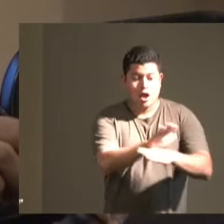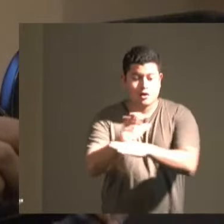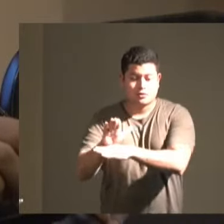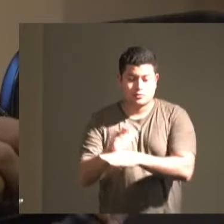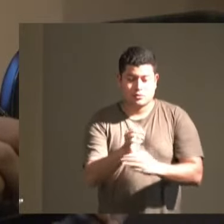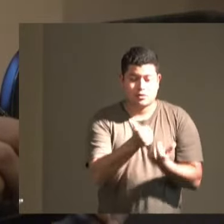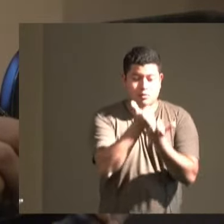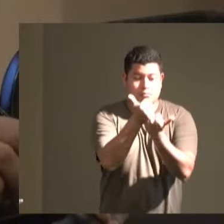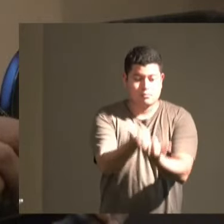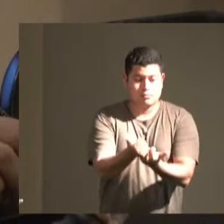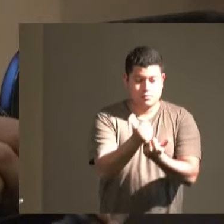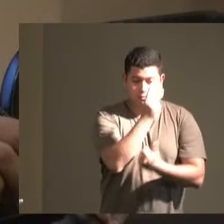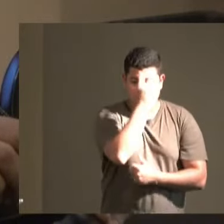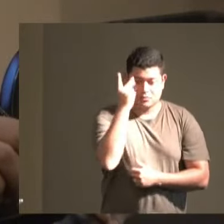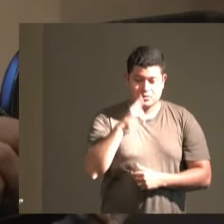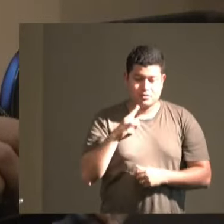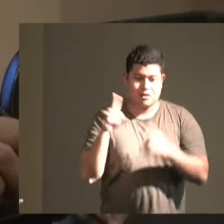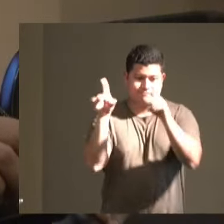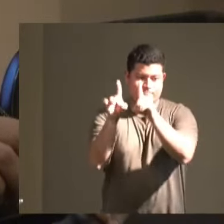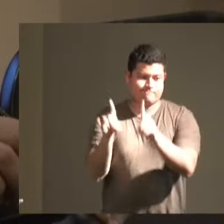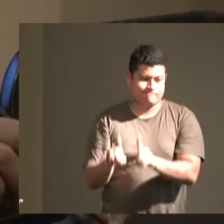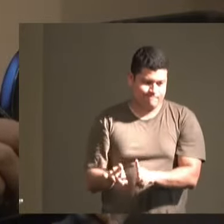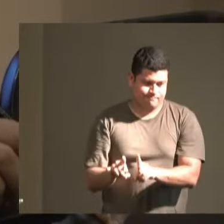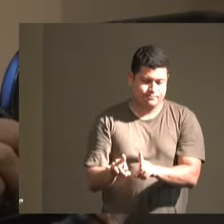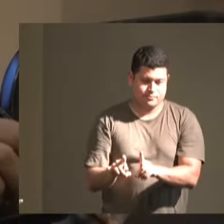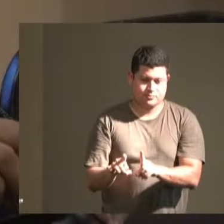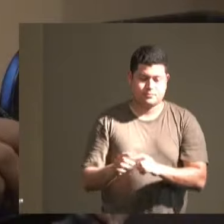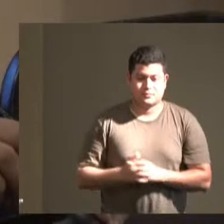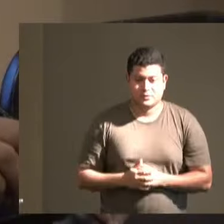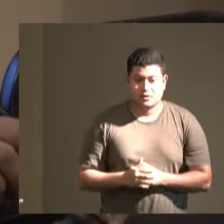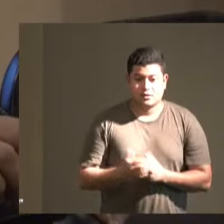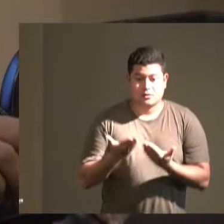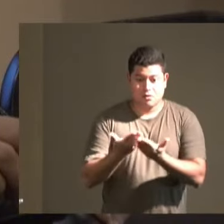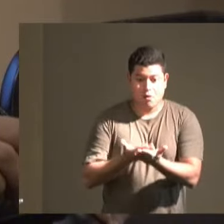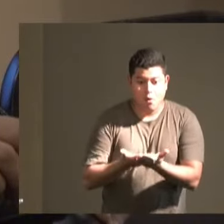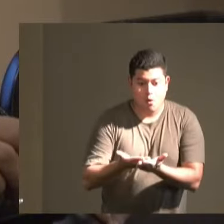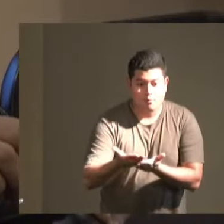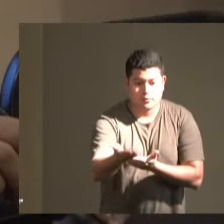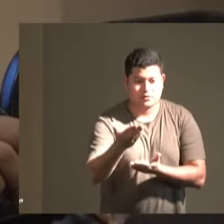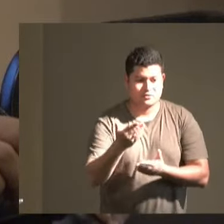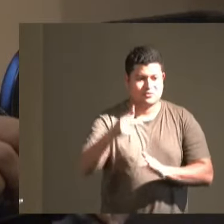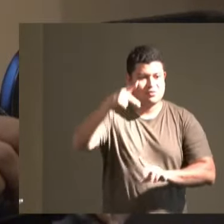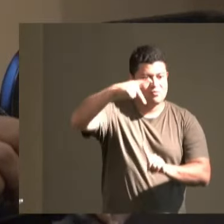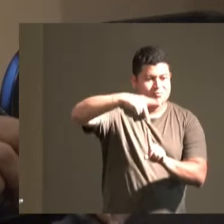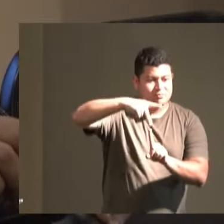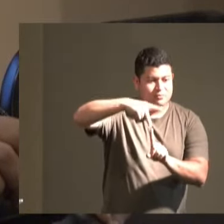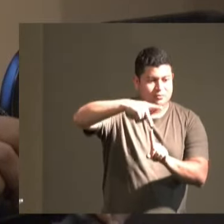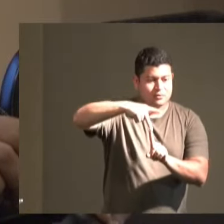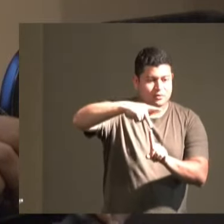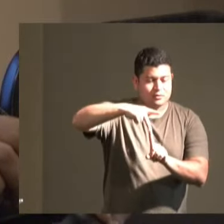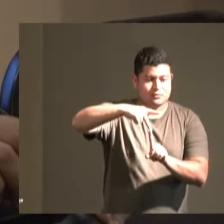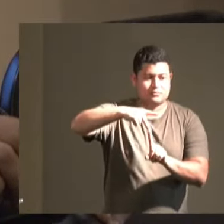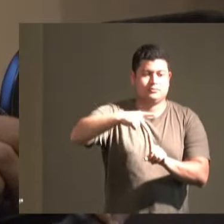É nessa esteira que vem o Viver Sem Limite em 2011. Então, nós temos o plano, a Convenção